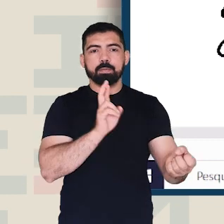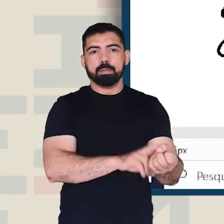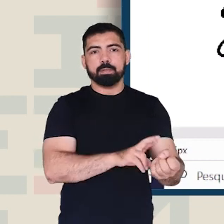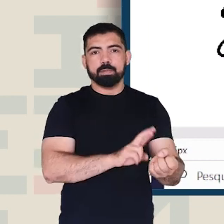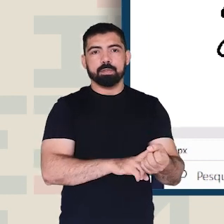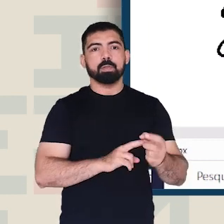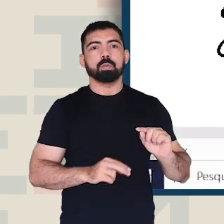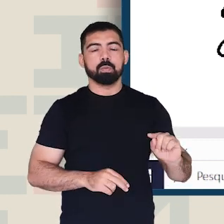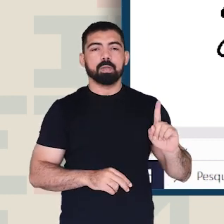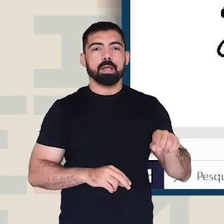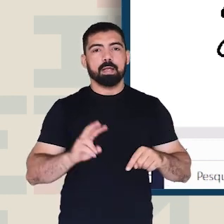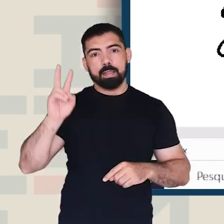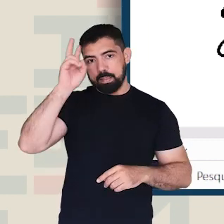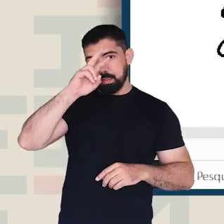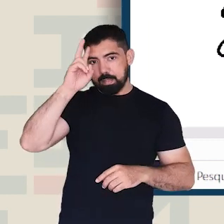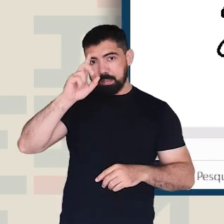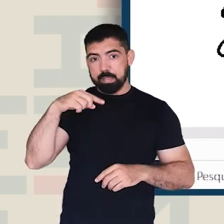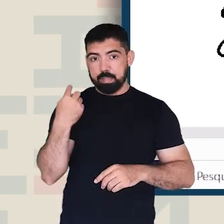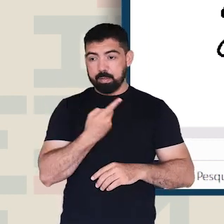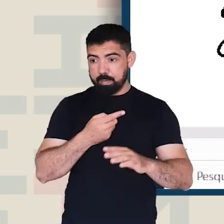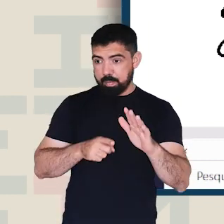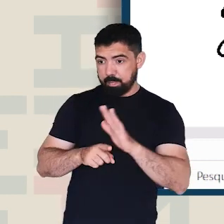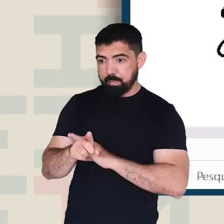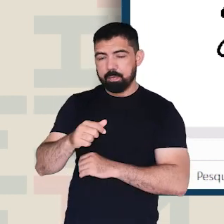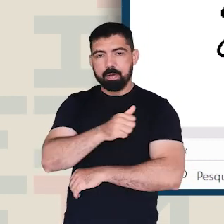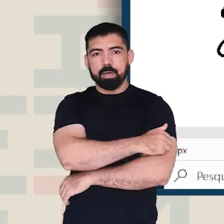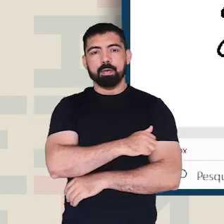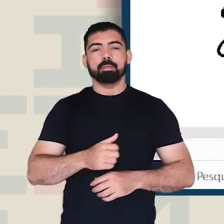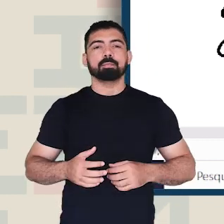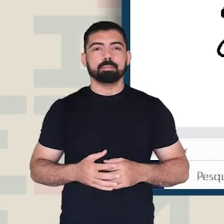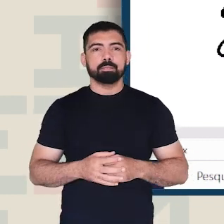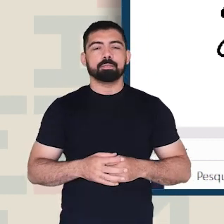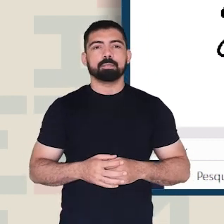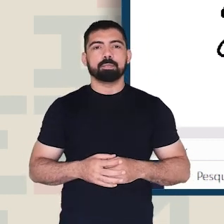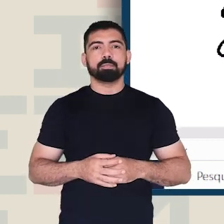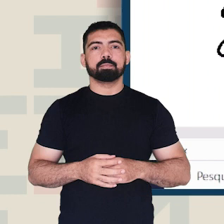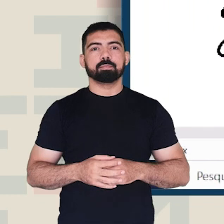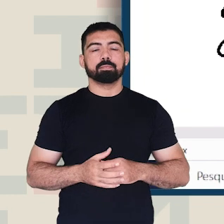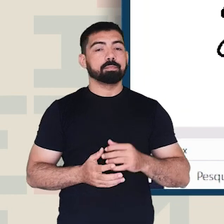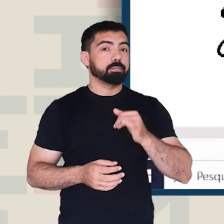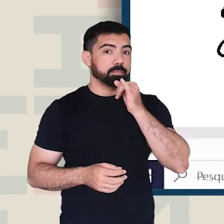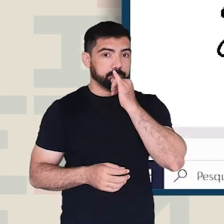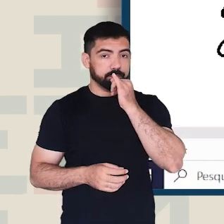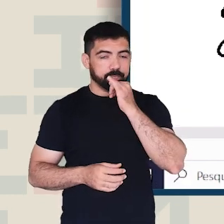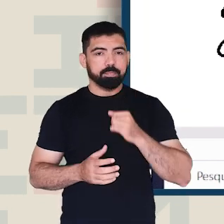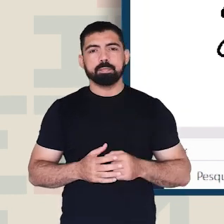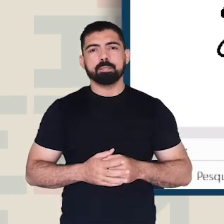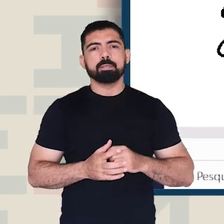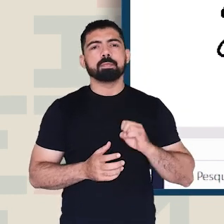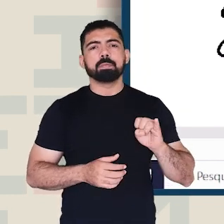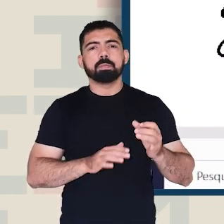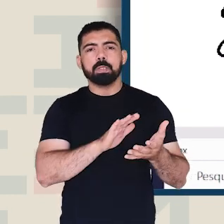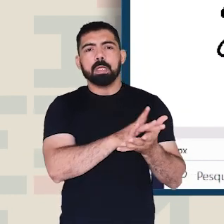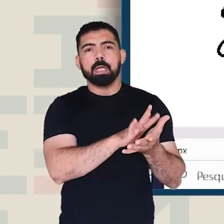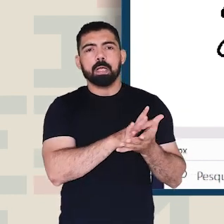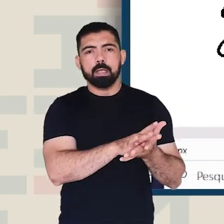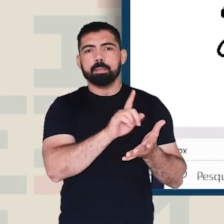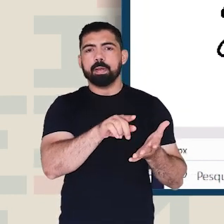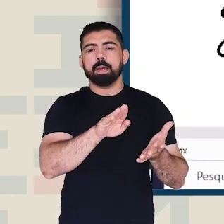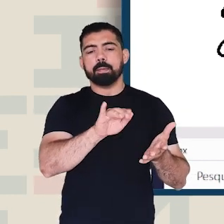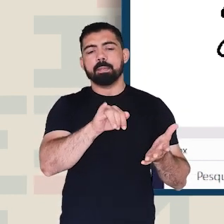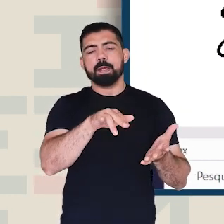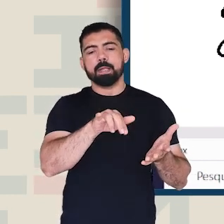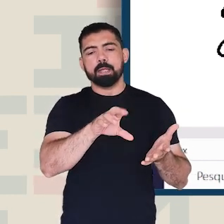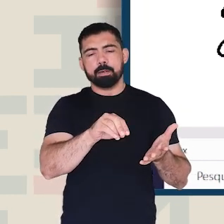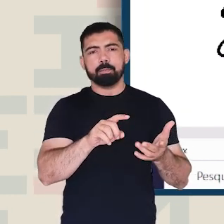bem lembrados, quando eu pergunto aos meus alunos, são bem primários, assim, são lembrados de cara. Então vamos lá. Toda vez que tocar um samba, o samba é binário, o